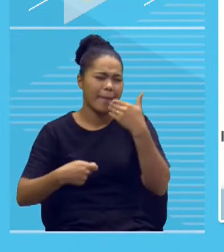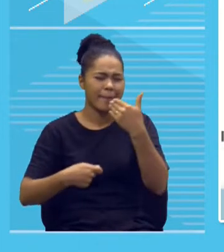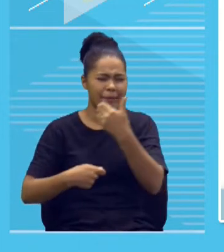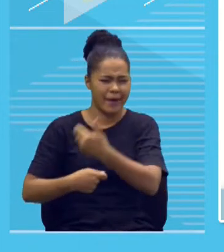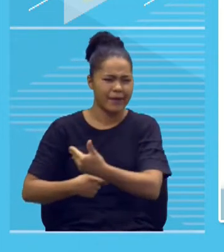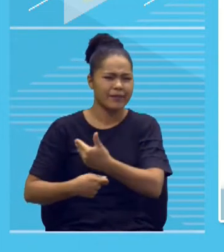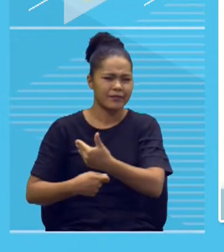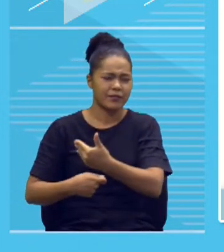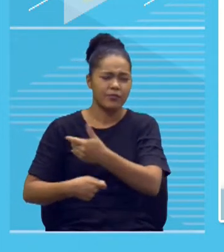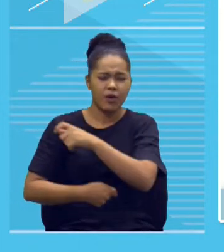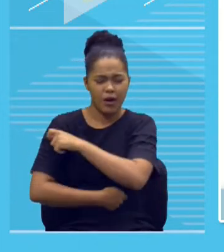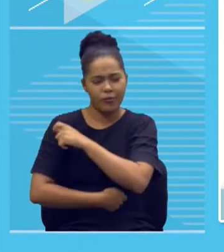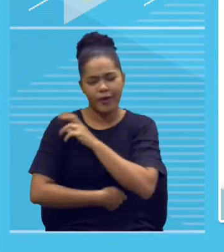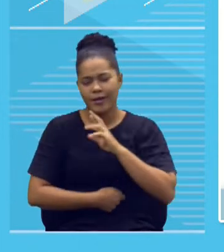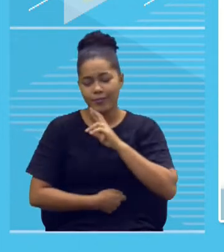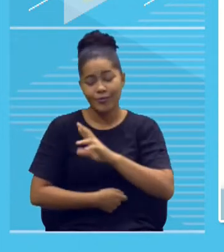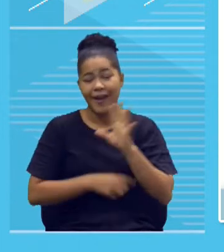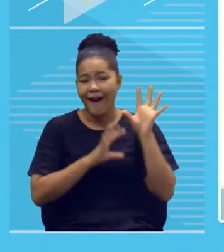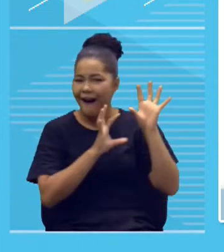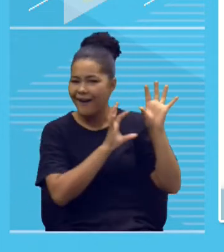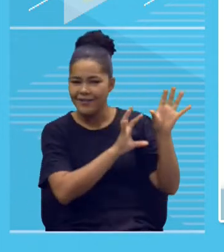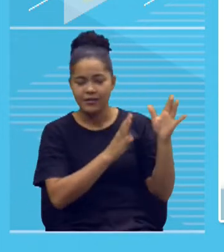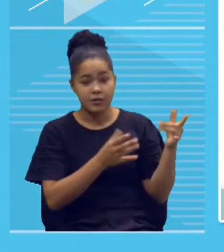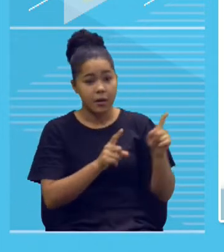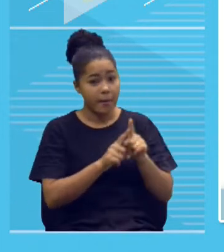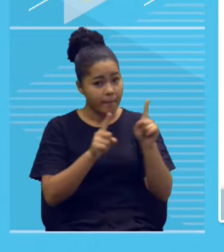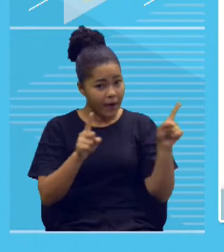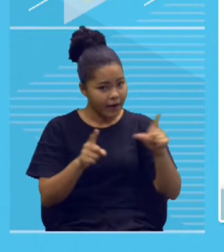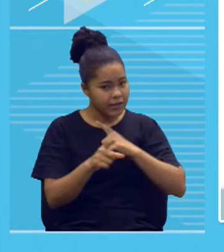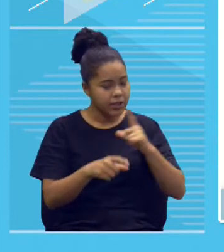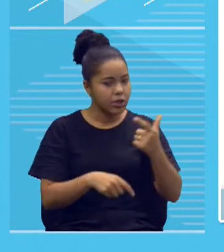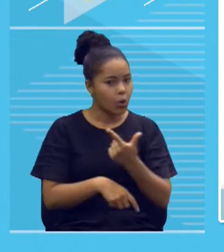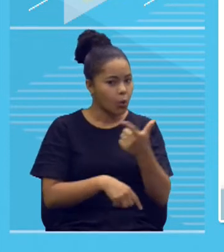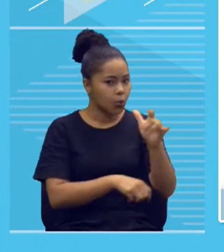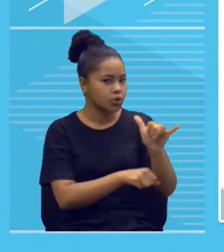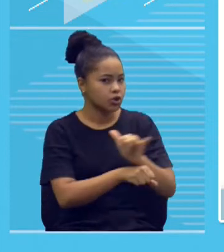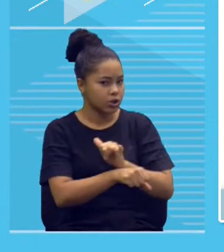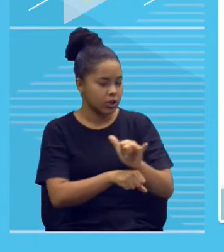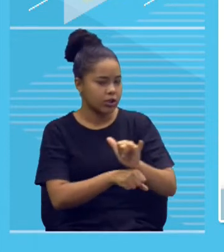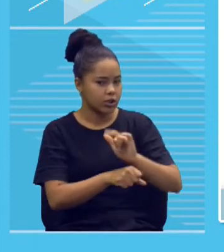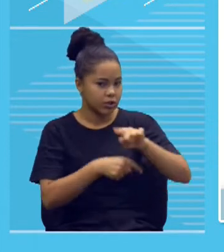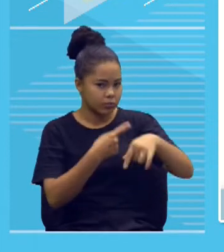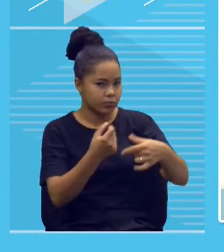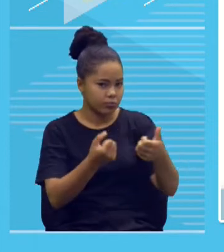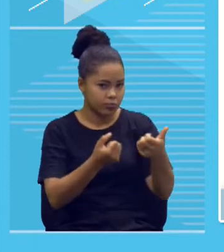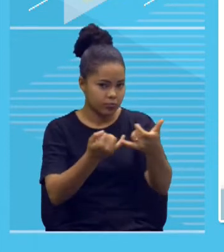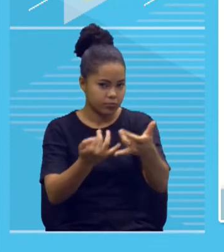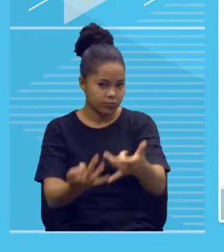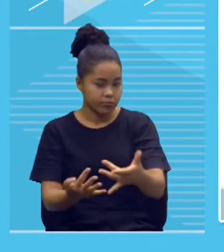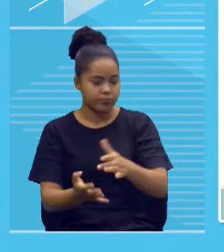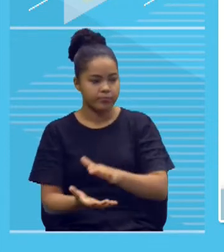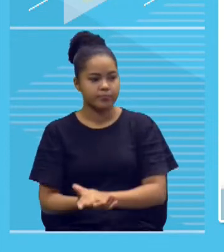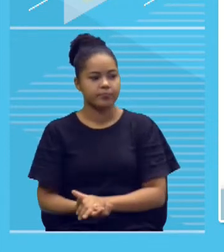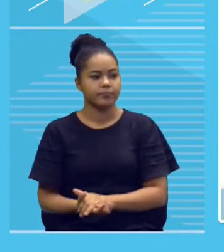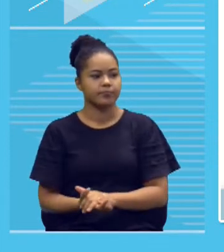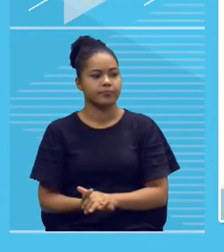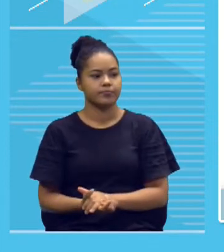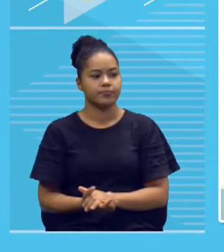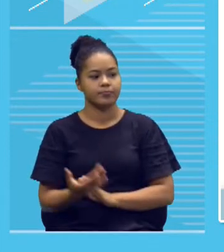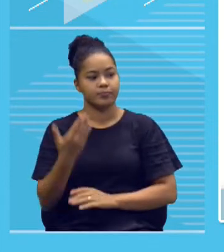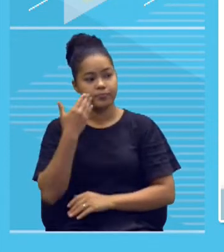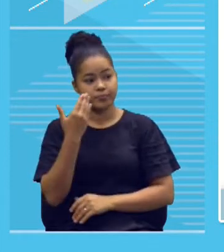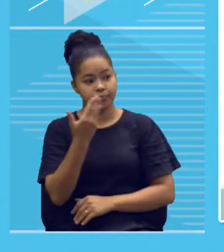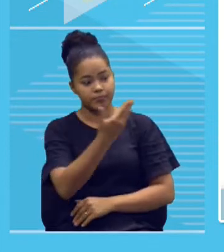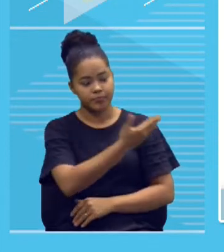a 200 professor assim até de cabeça tô na automática é quatro professor o professor quer